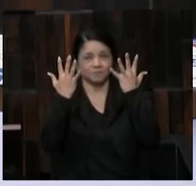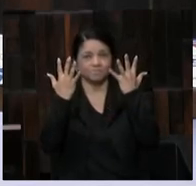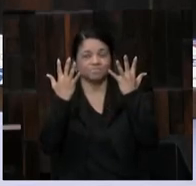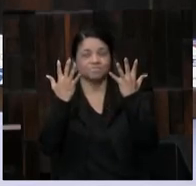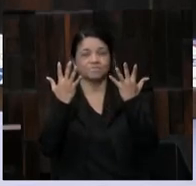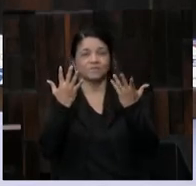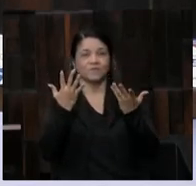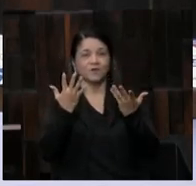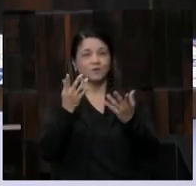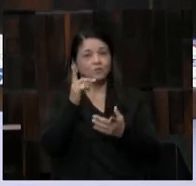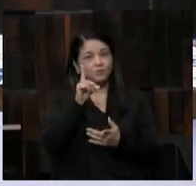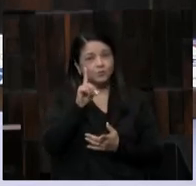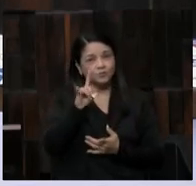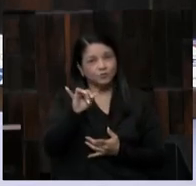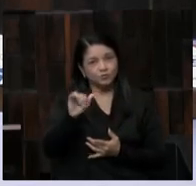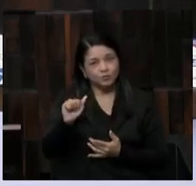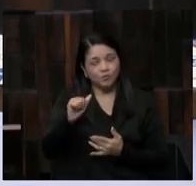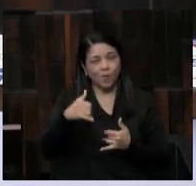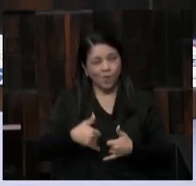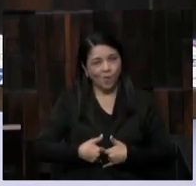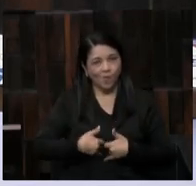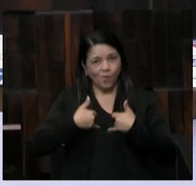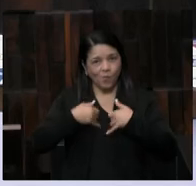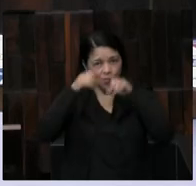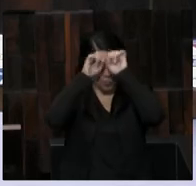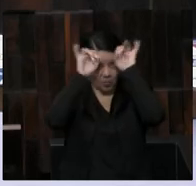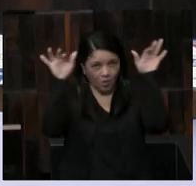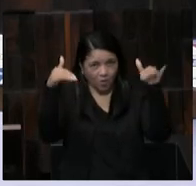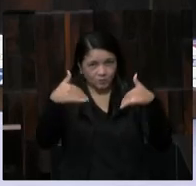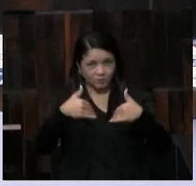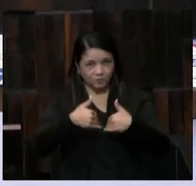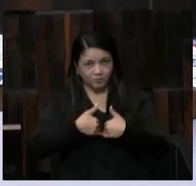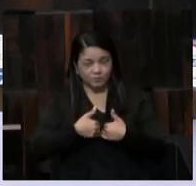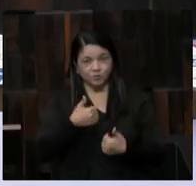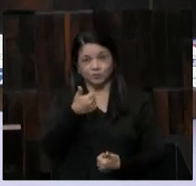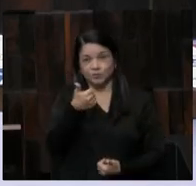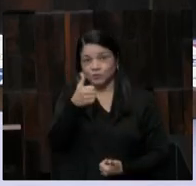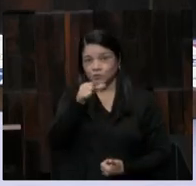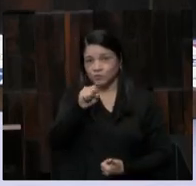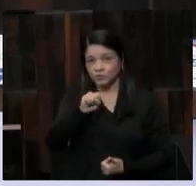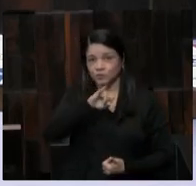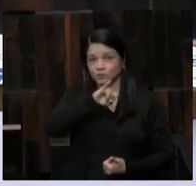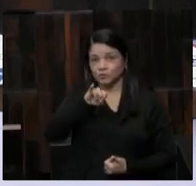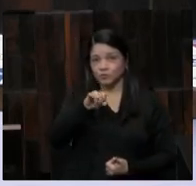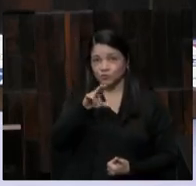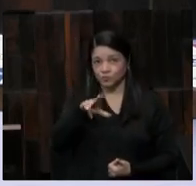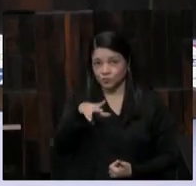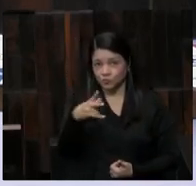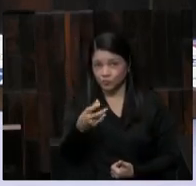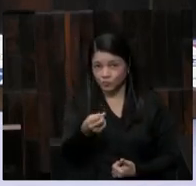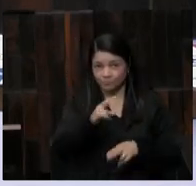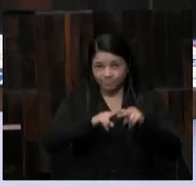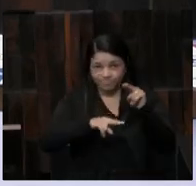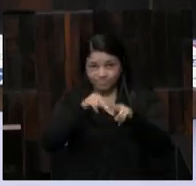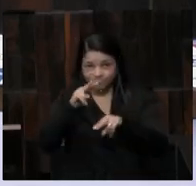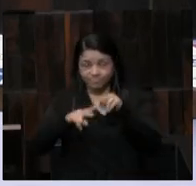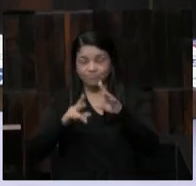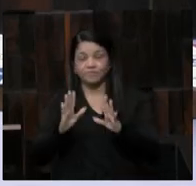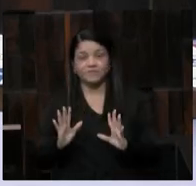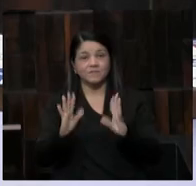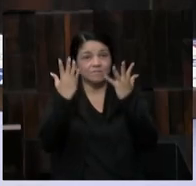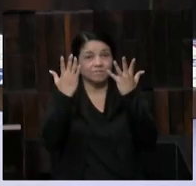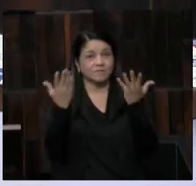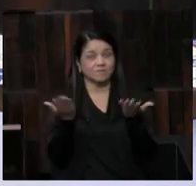né, o Dia do Orgulho Autista, o dia 18 de junho, essa data foi celebrada